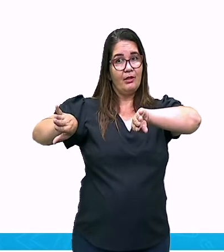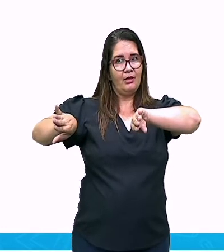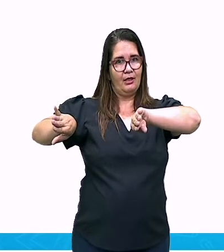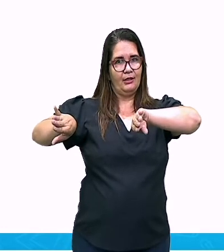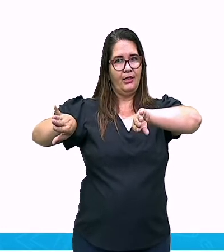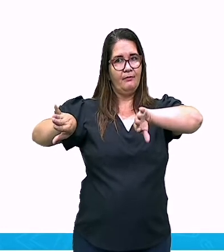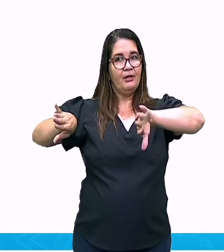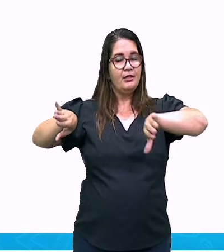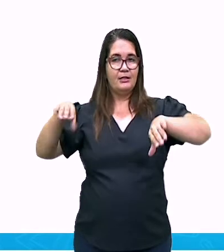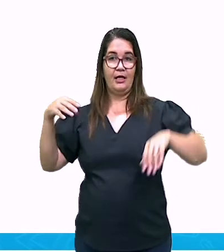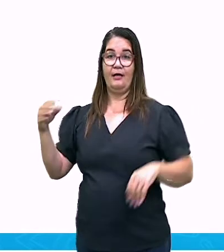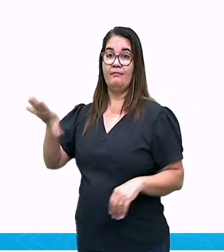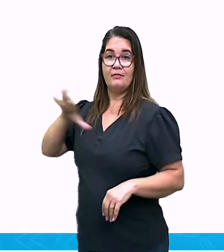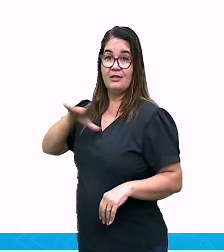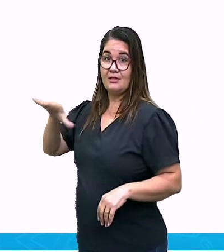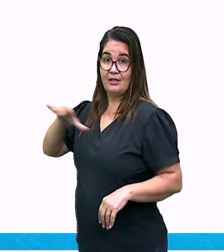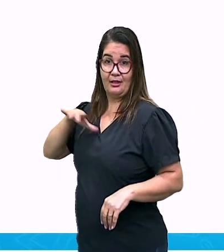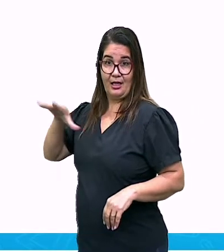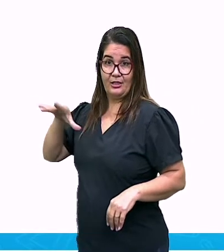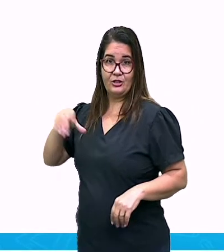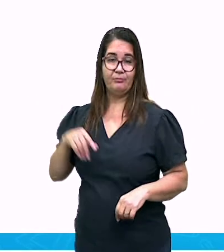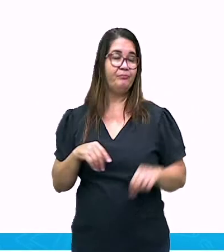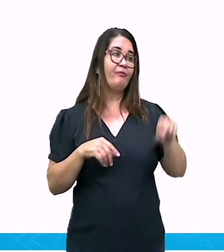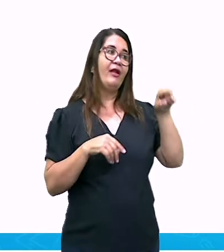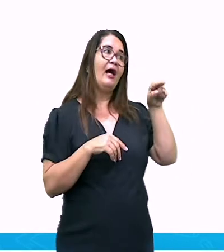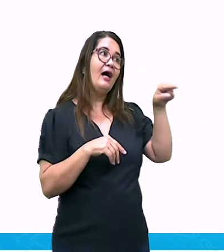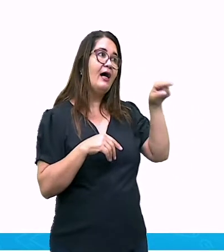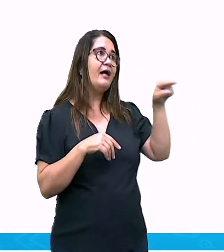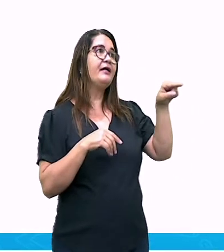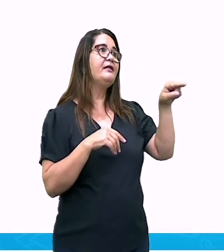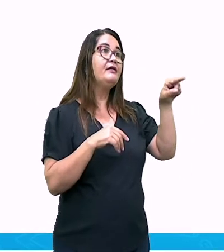campo em sítios, chácaras e